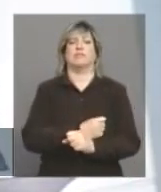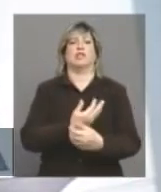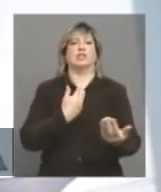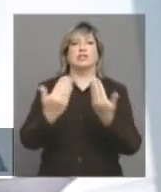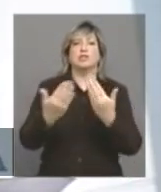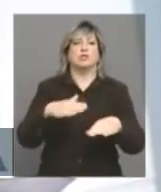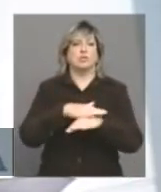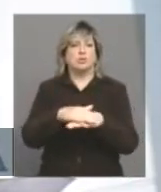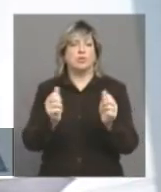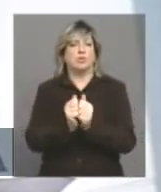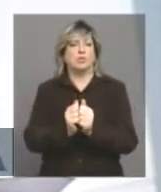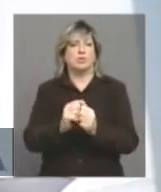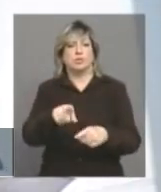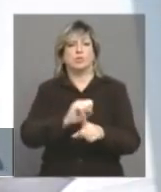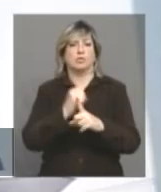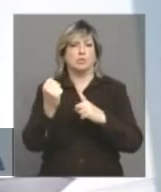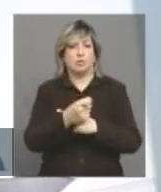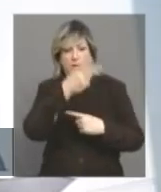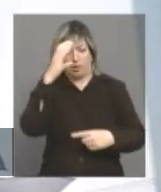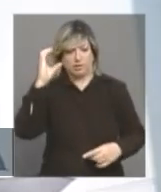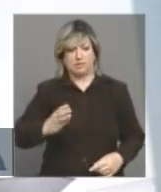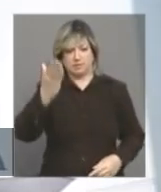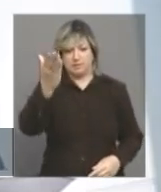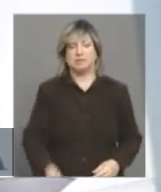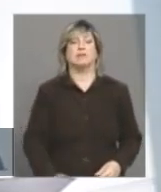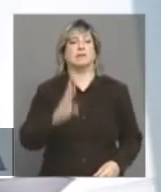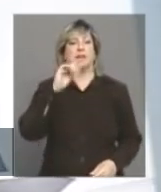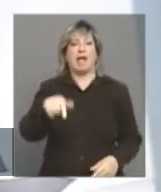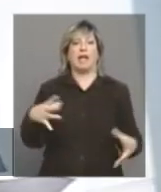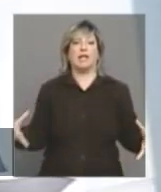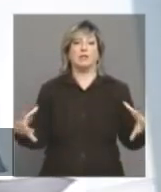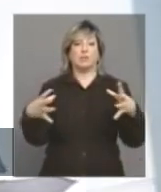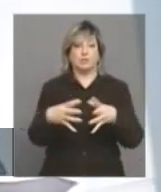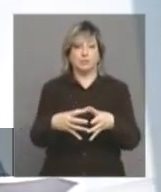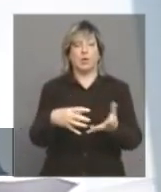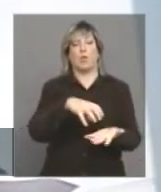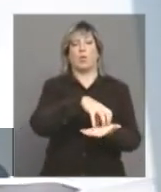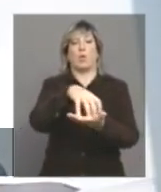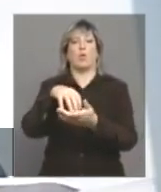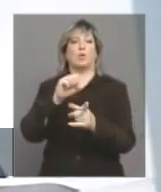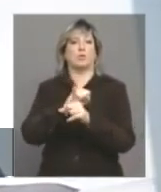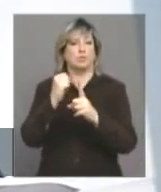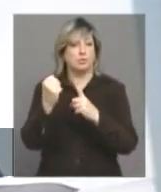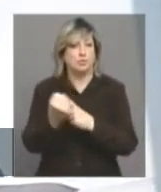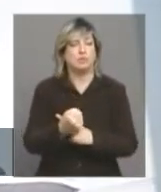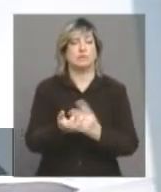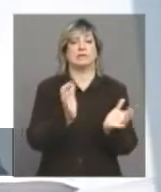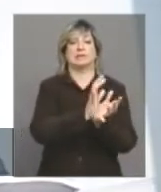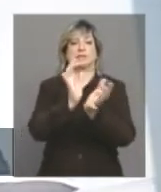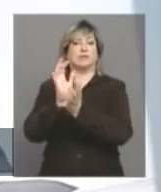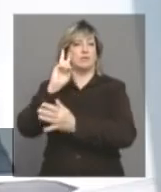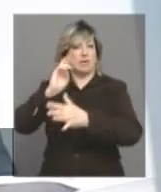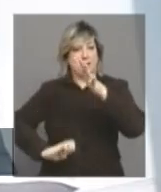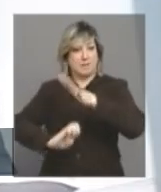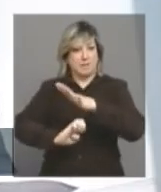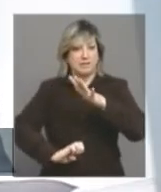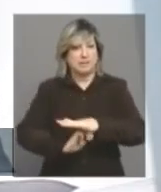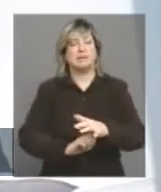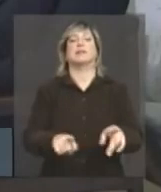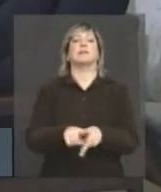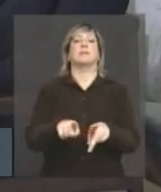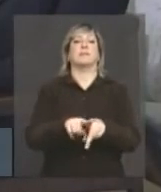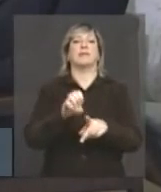com a sociedade, cidadão, aqui incluídos os movimentos sociais, setores empresariais,